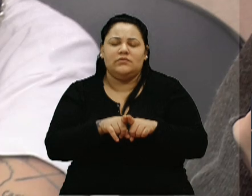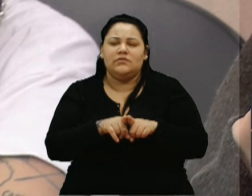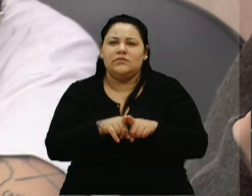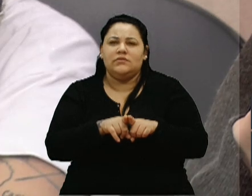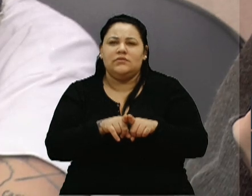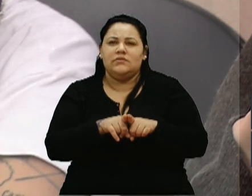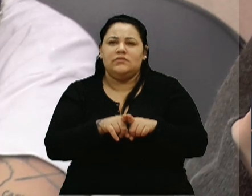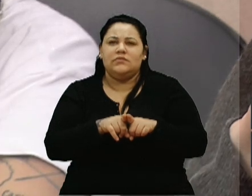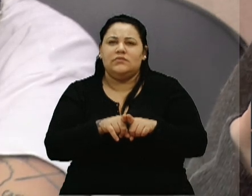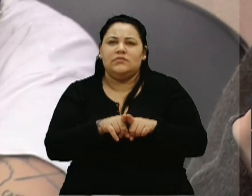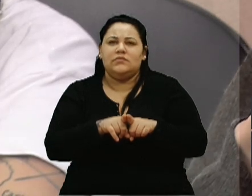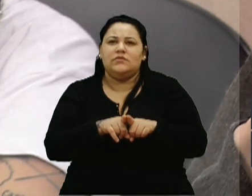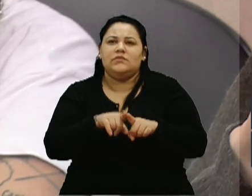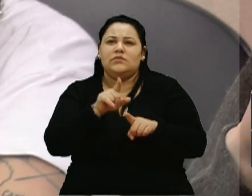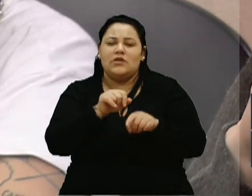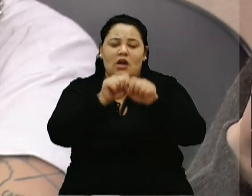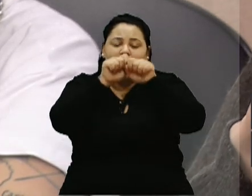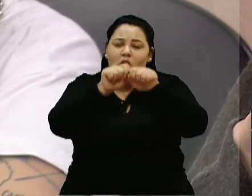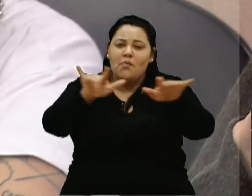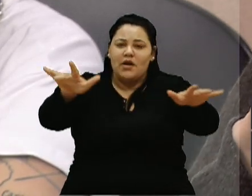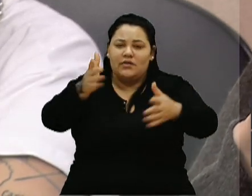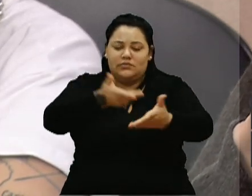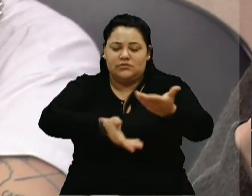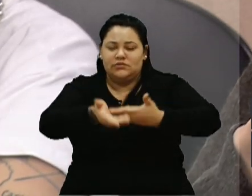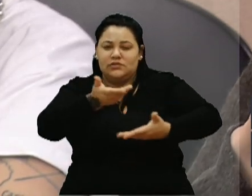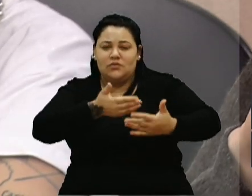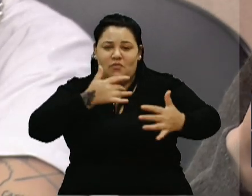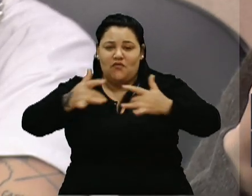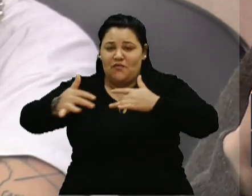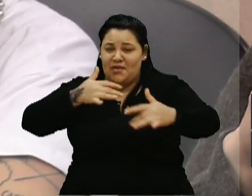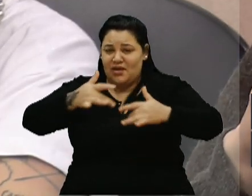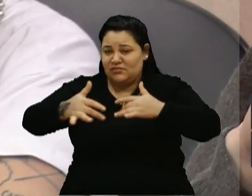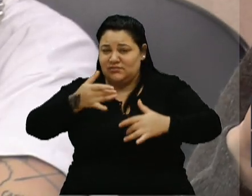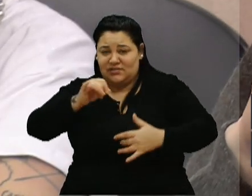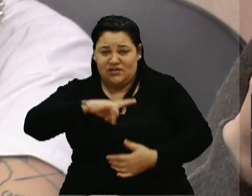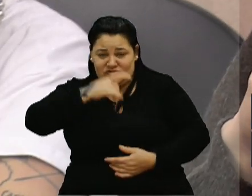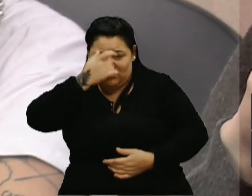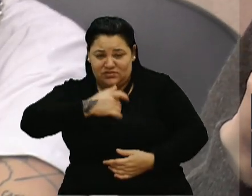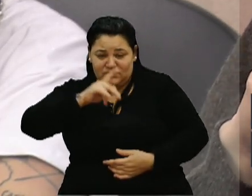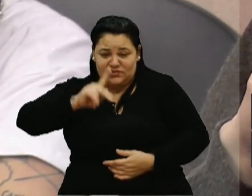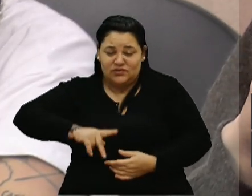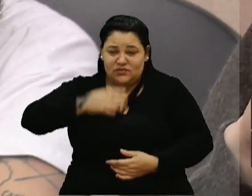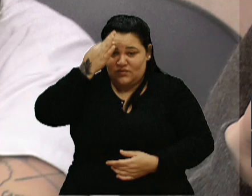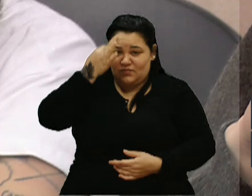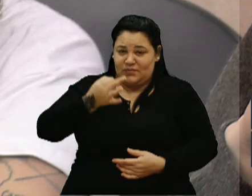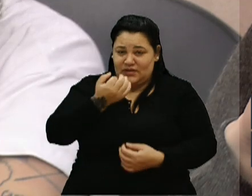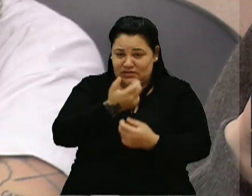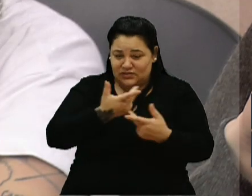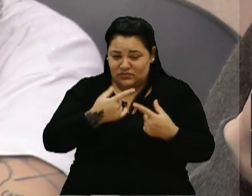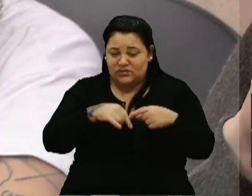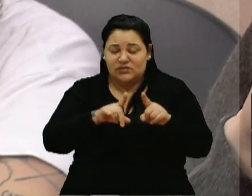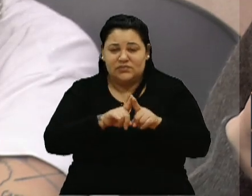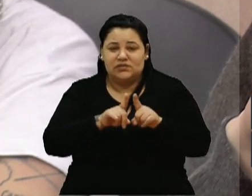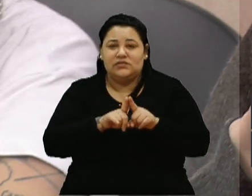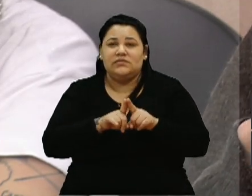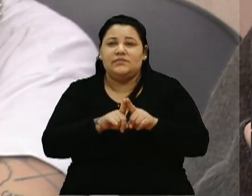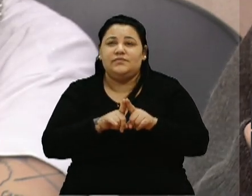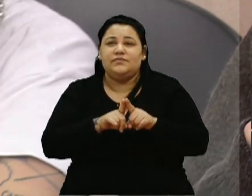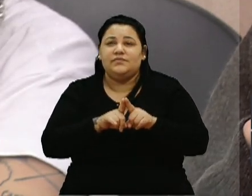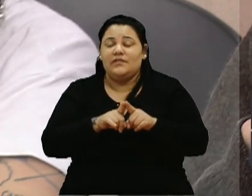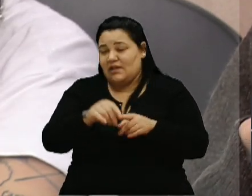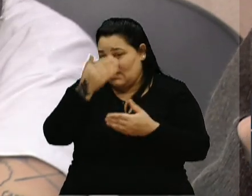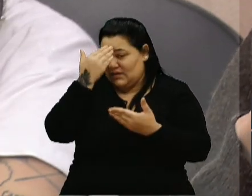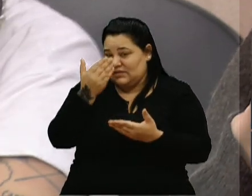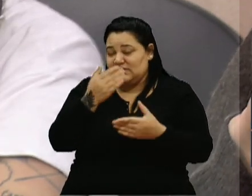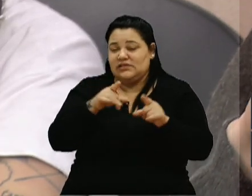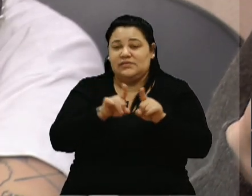está compartilhando esse movimento, será que as pessoas têm esse entendimento disso? E agradecer o